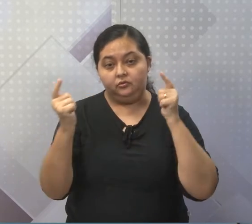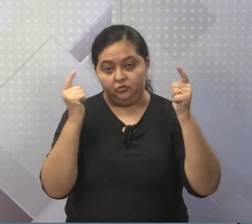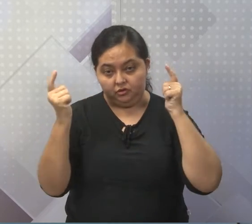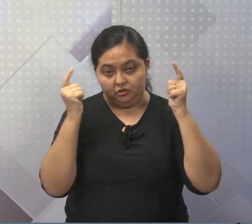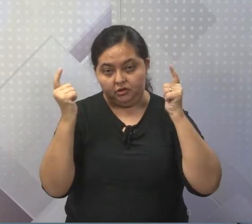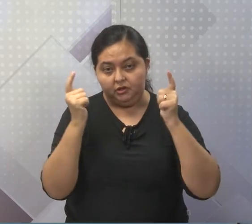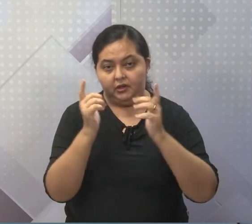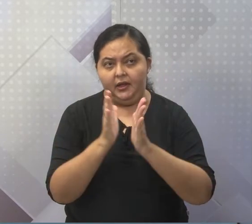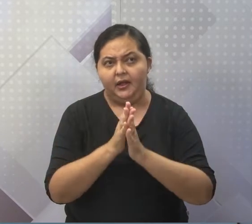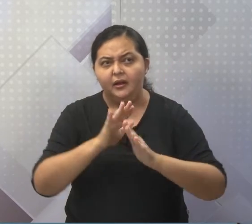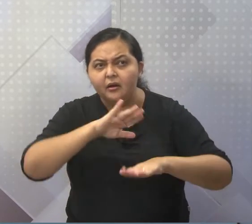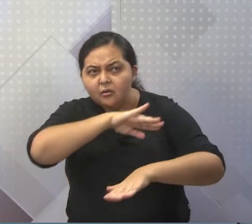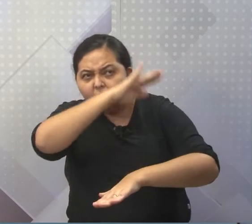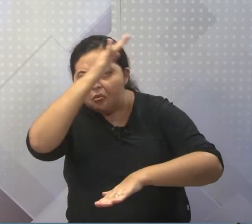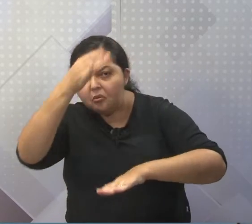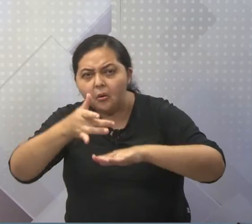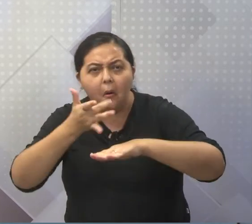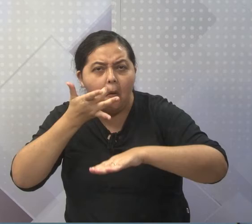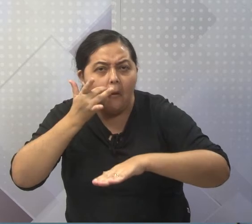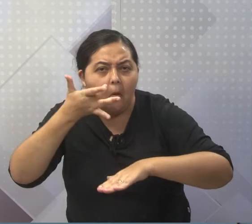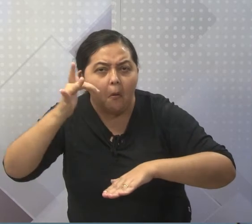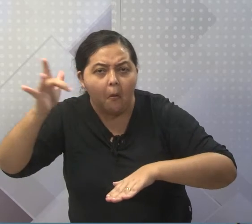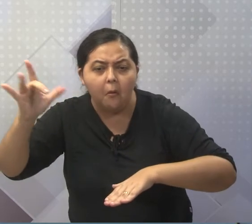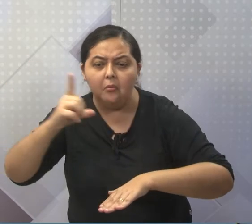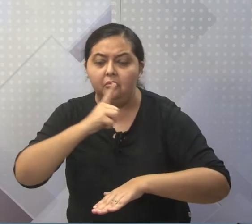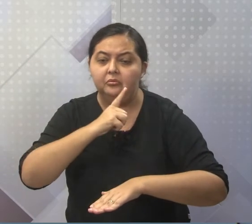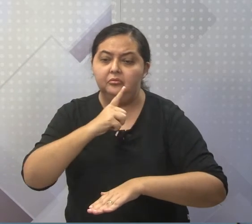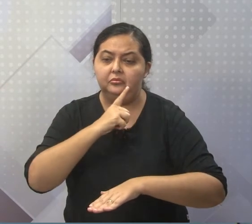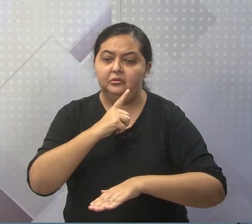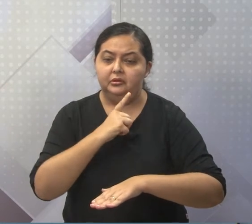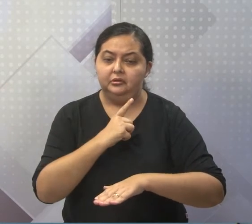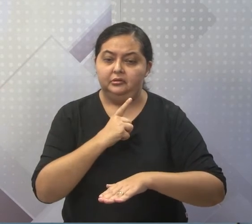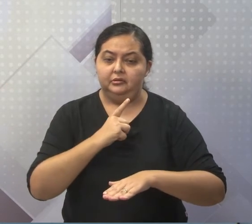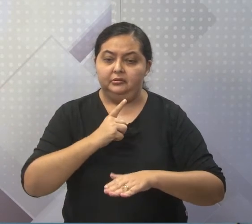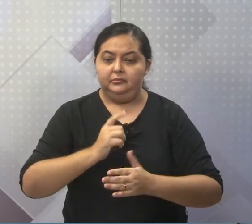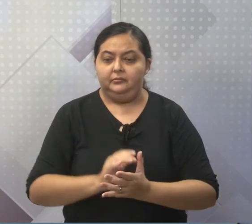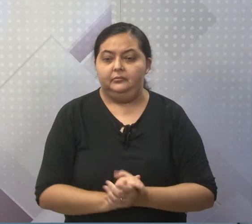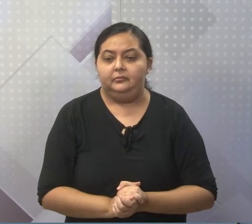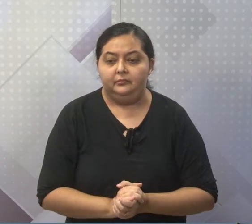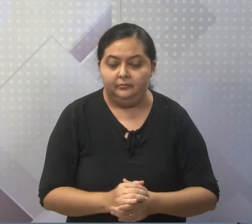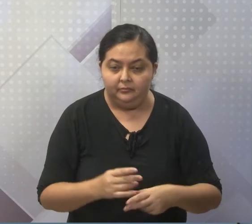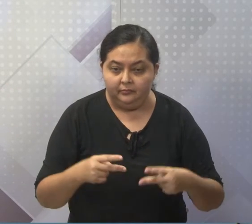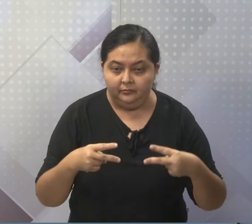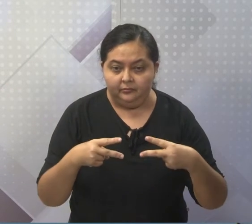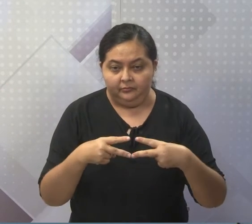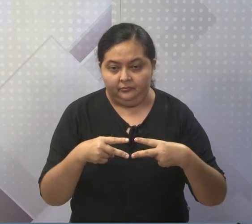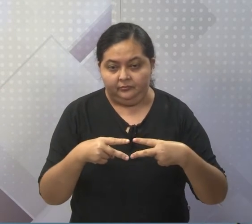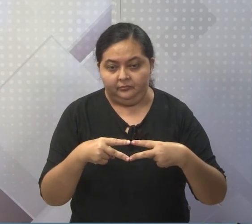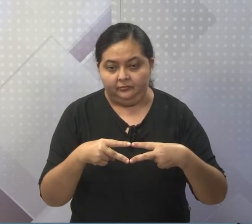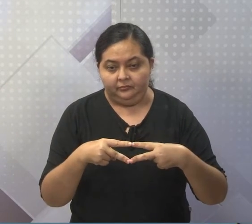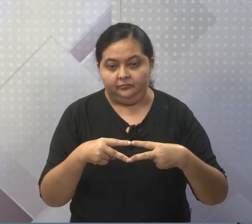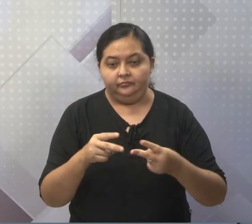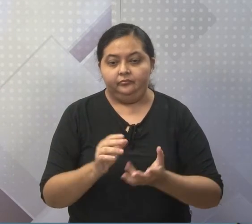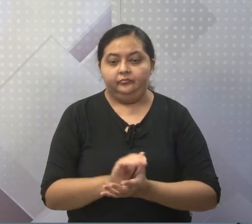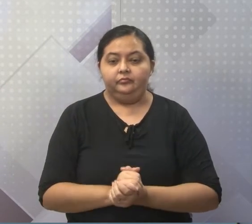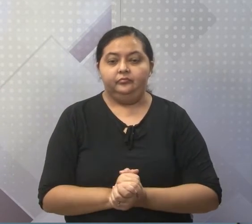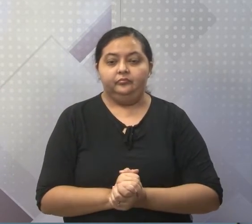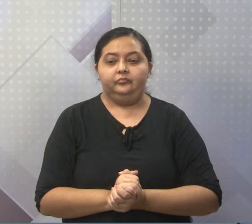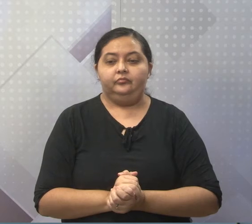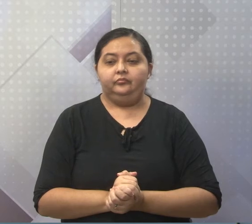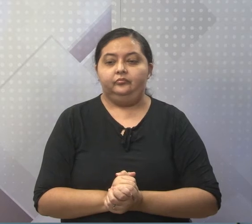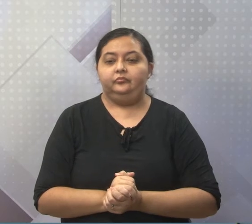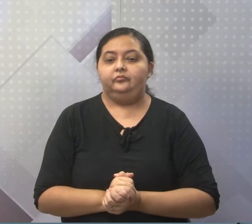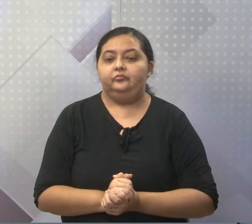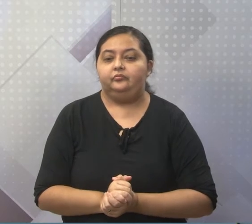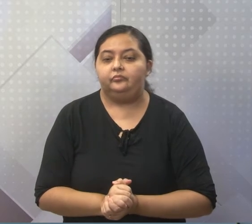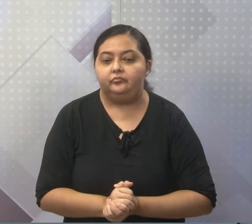aquela cara Quem curte um diamante toda essa ideia desses recursos minerais inclusive os energia